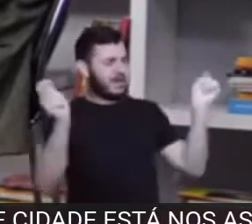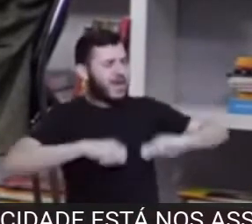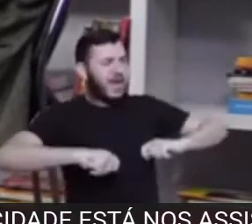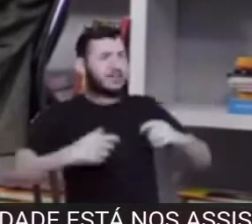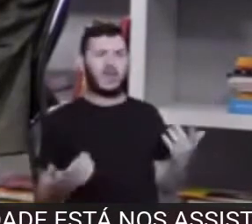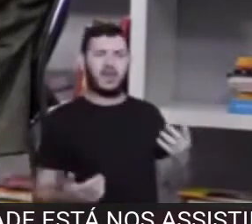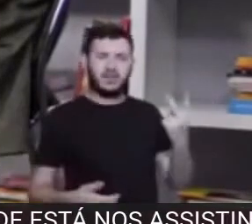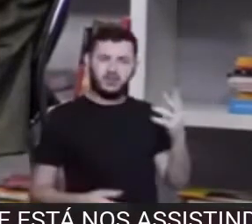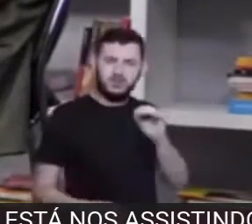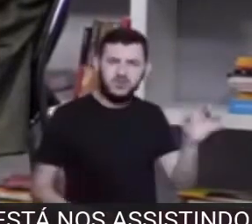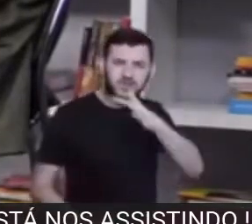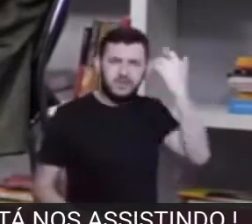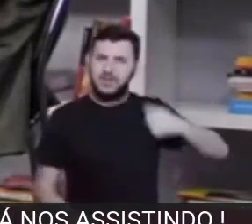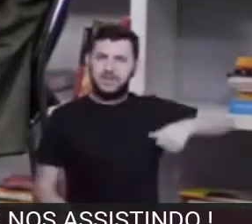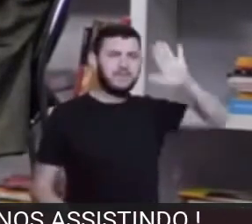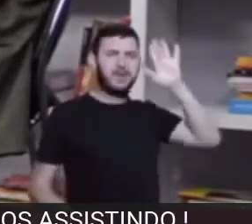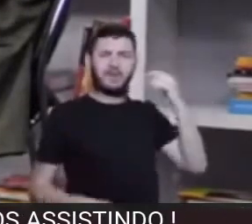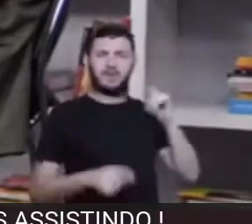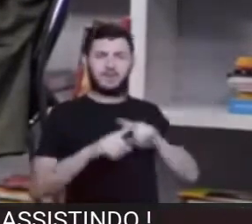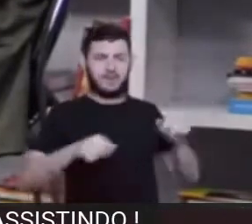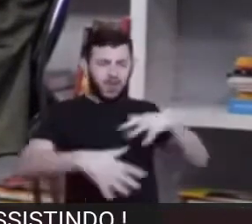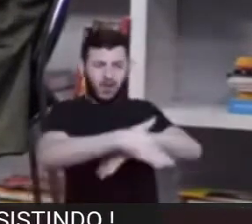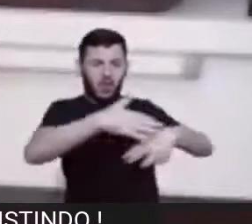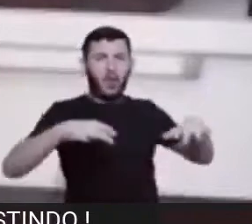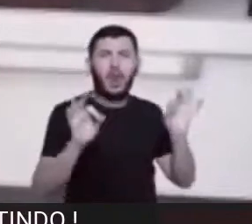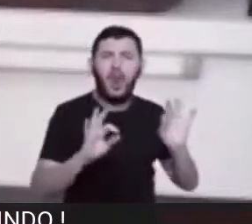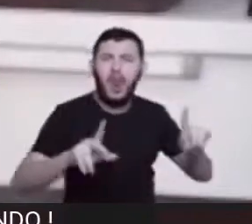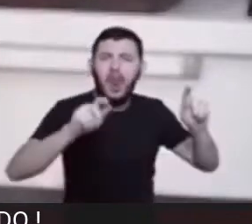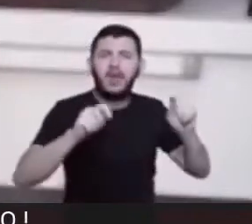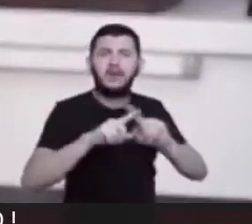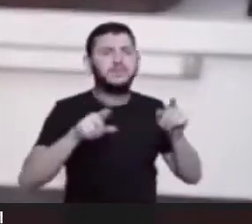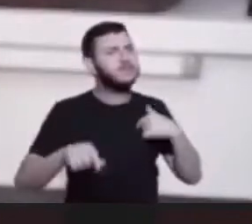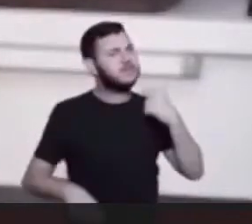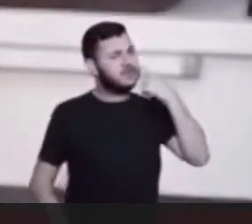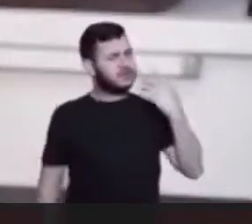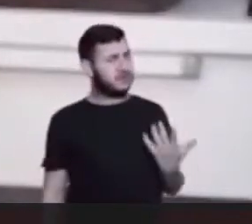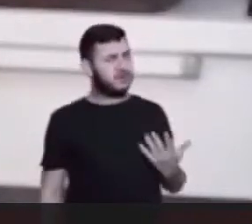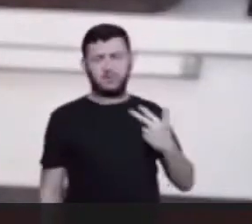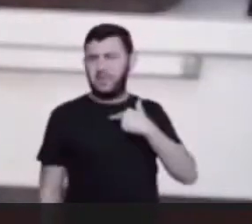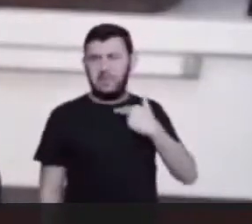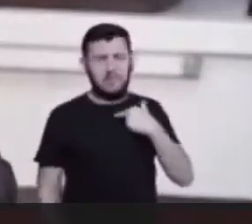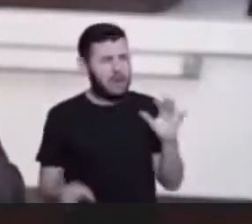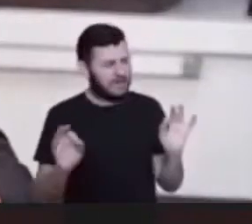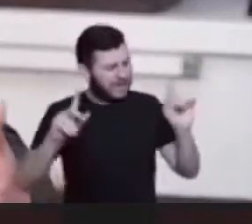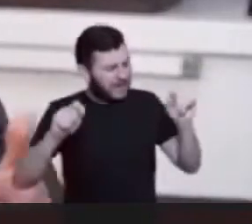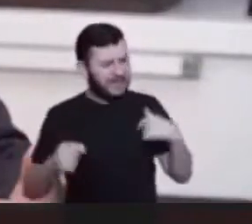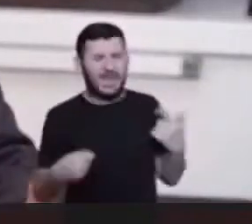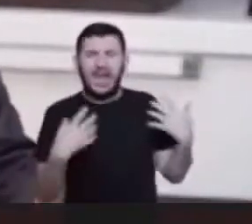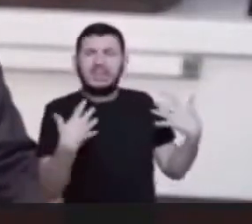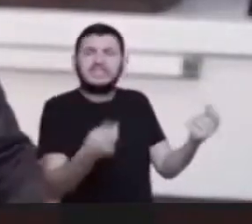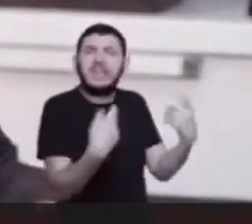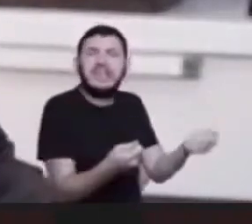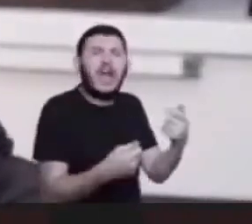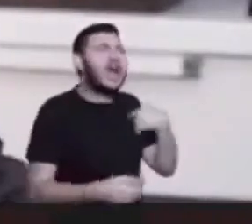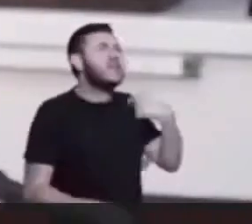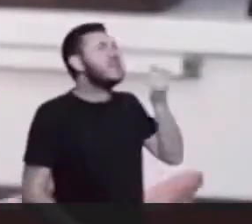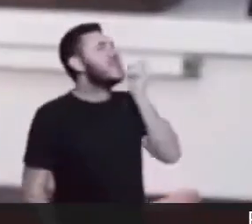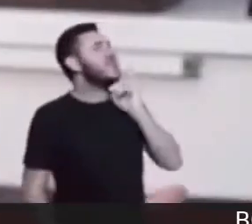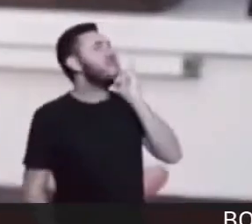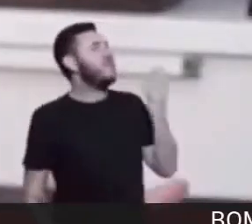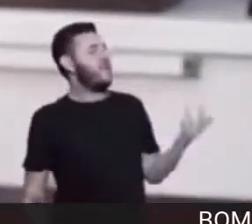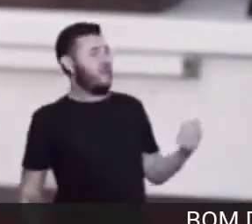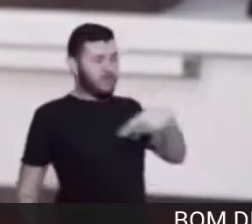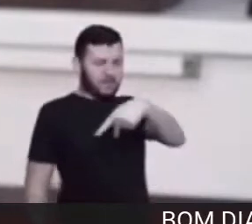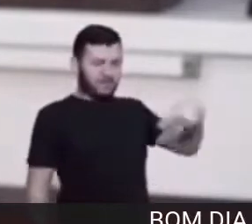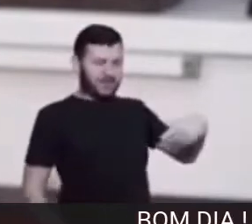Sabe? O que não pode é deixar o presidente da Câmara fazer a destruição